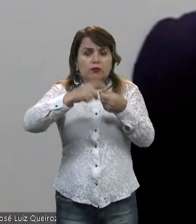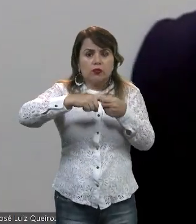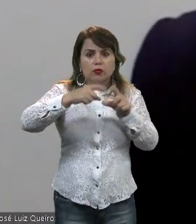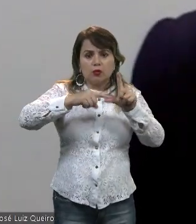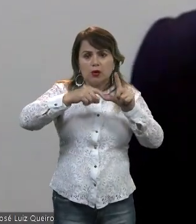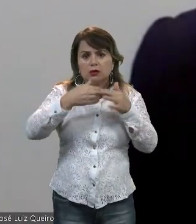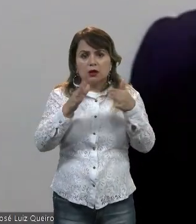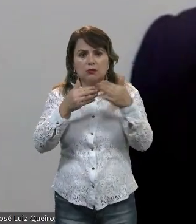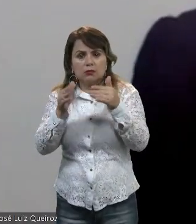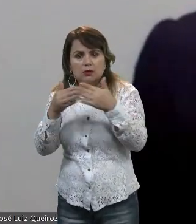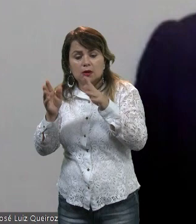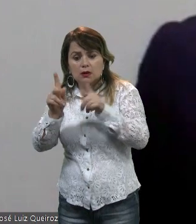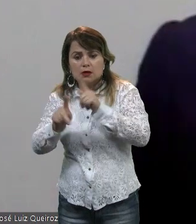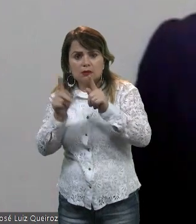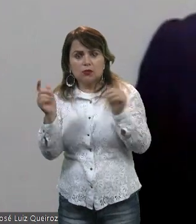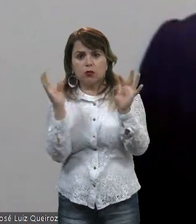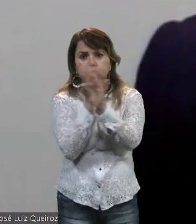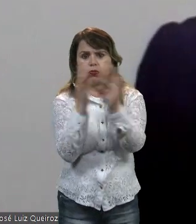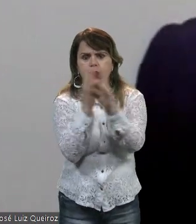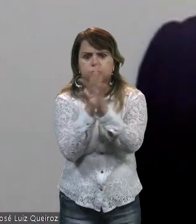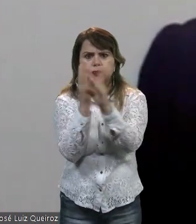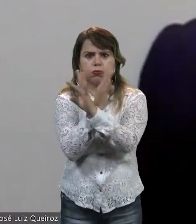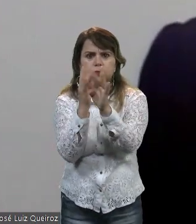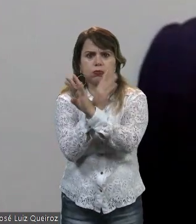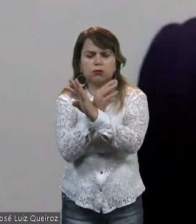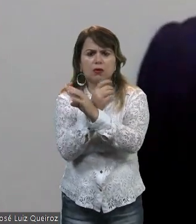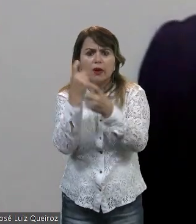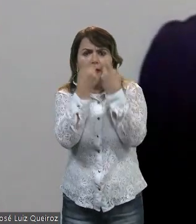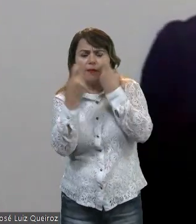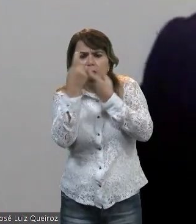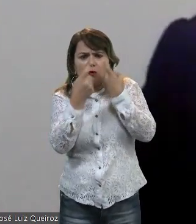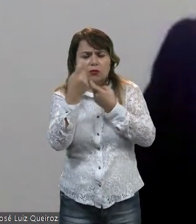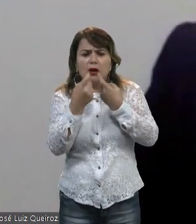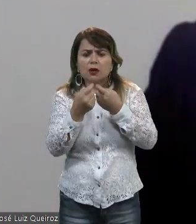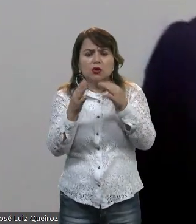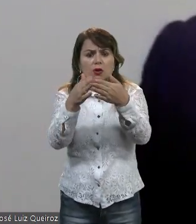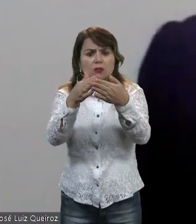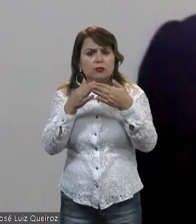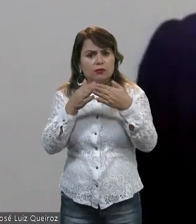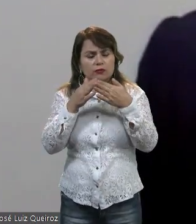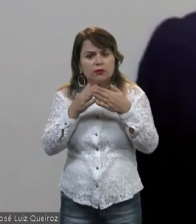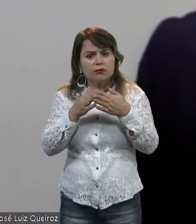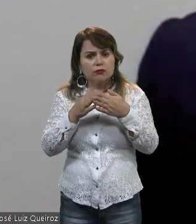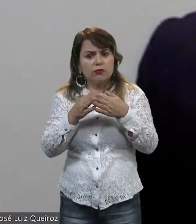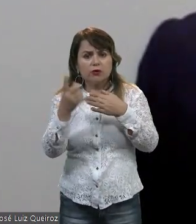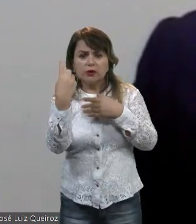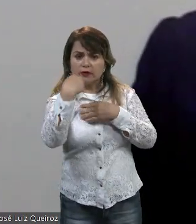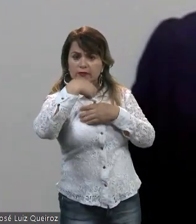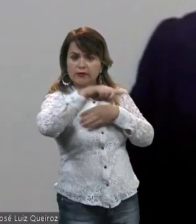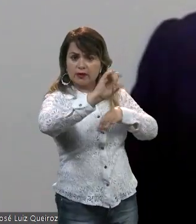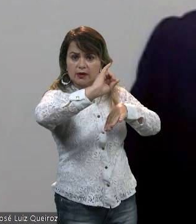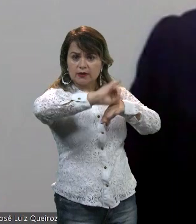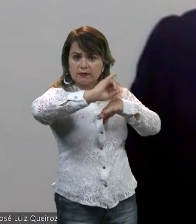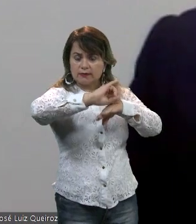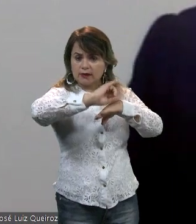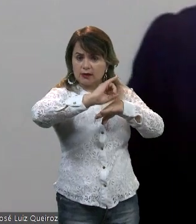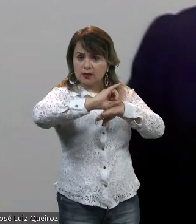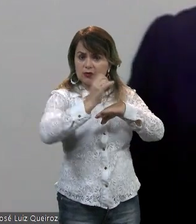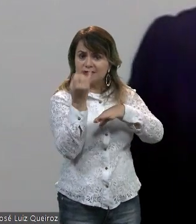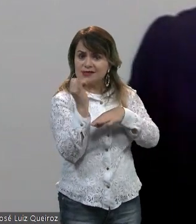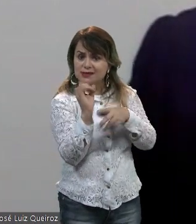das atividades no comércio. Mais uma vez, pedimos a todos que vão somente ao centro de Marília em caso de